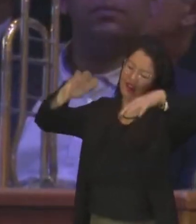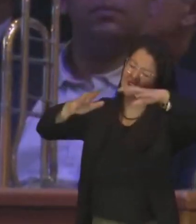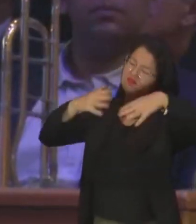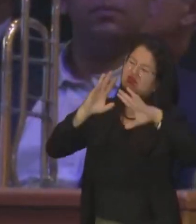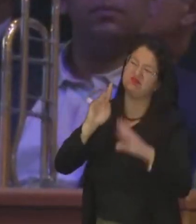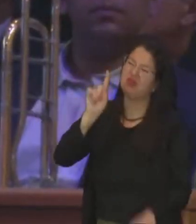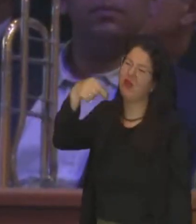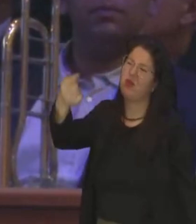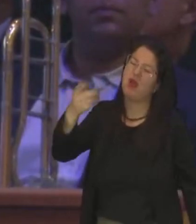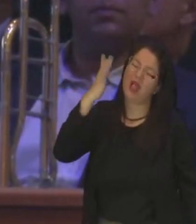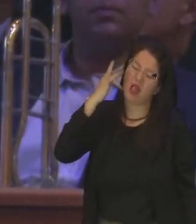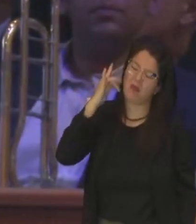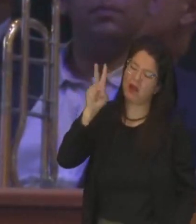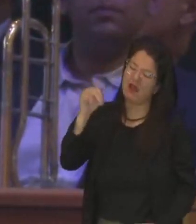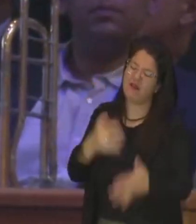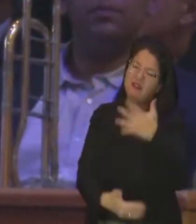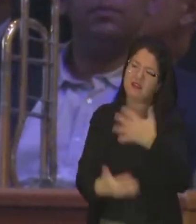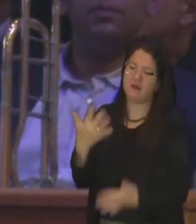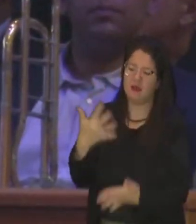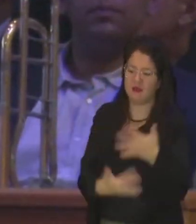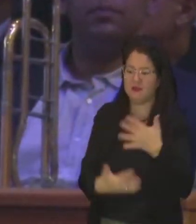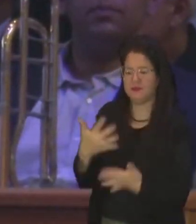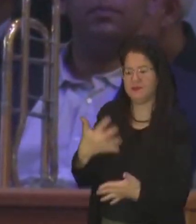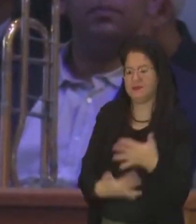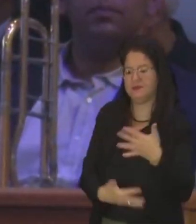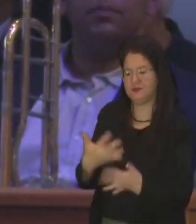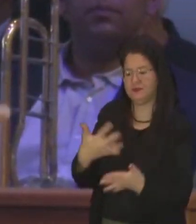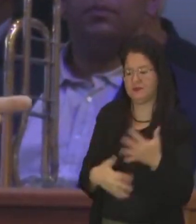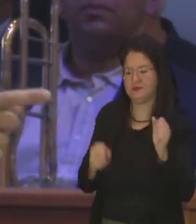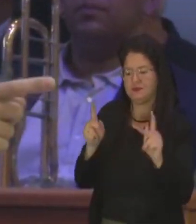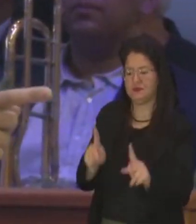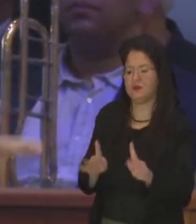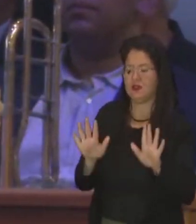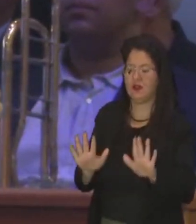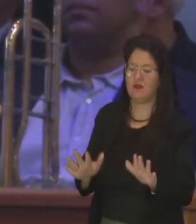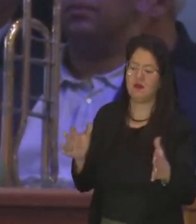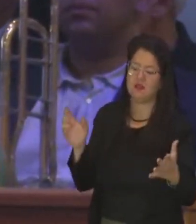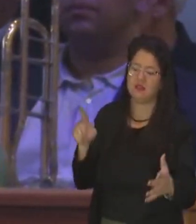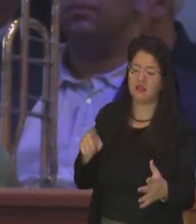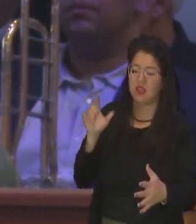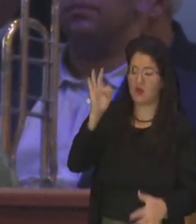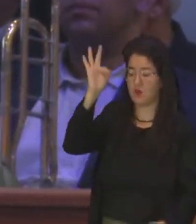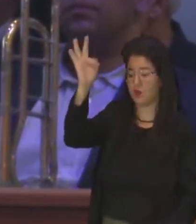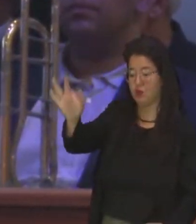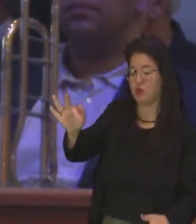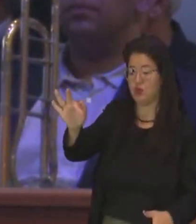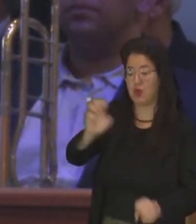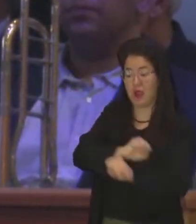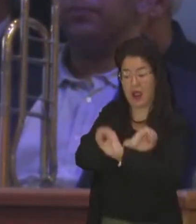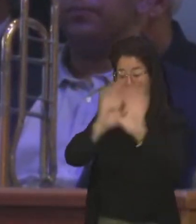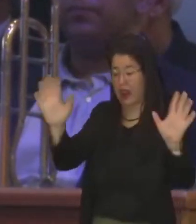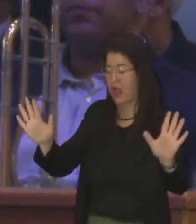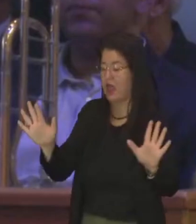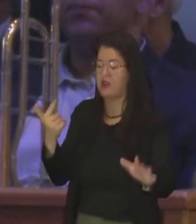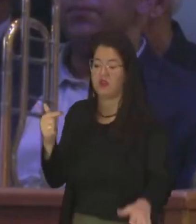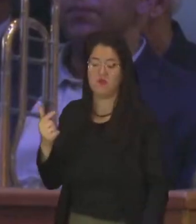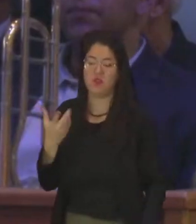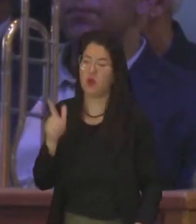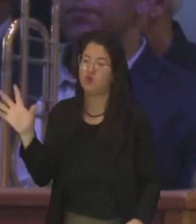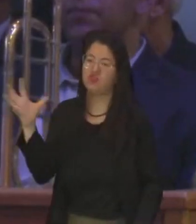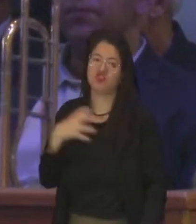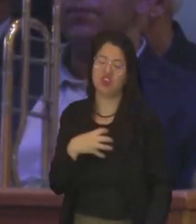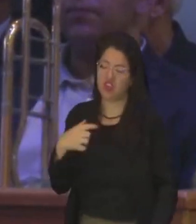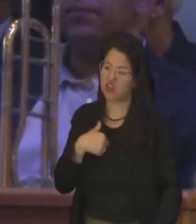amanhã, né? Vai atrapalhar aqui e tal. Tá, mas agora se for o futuro enfático, não tem jeito. Eu vou